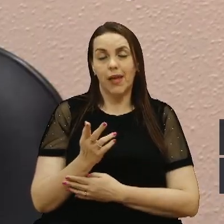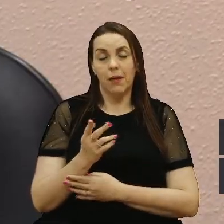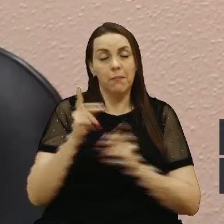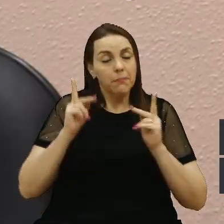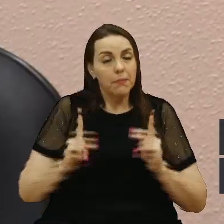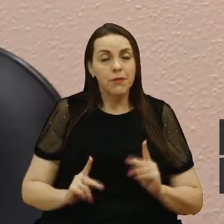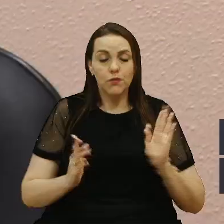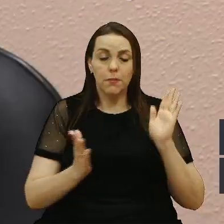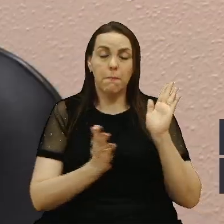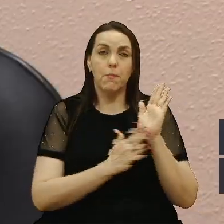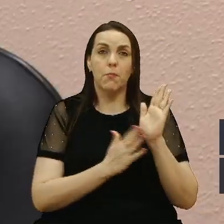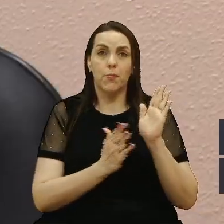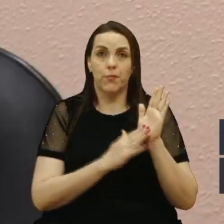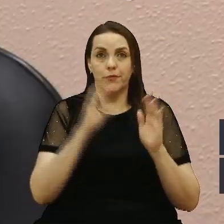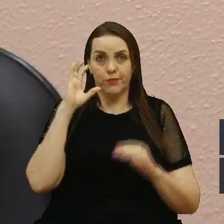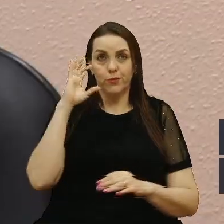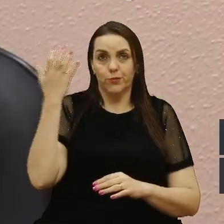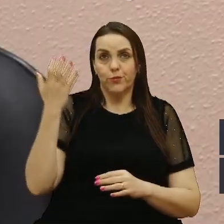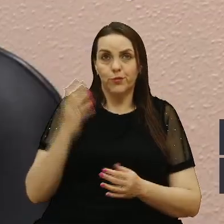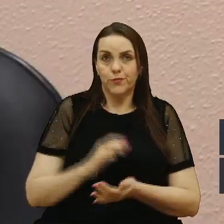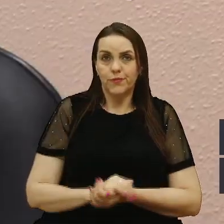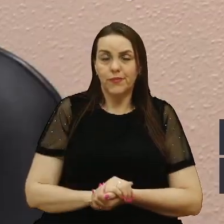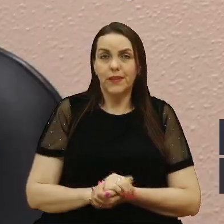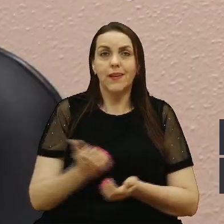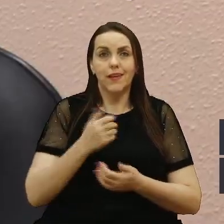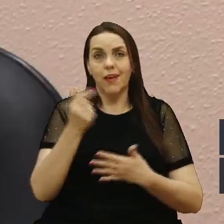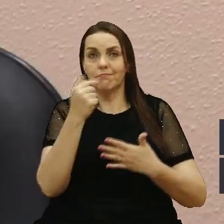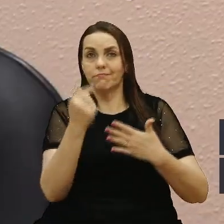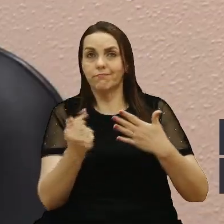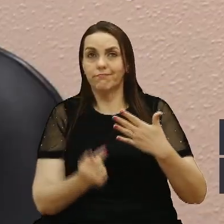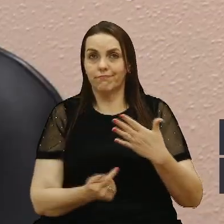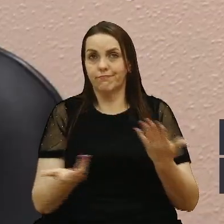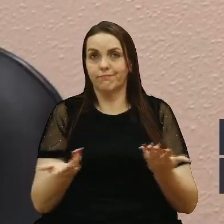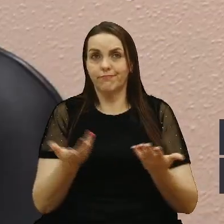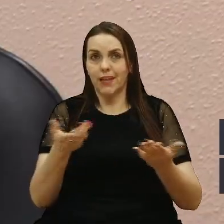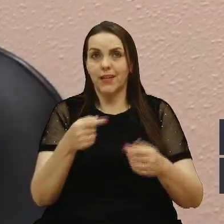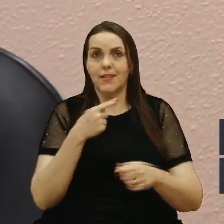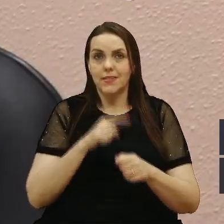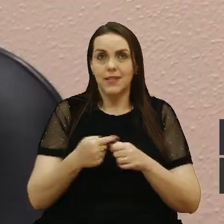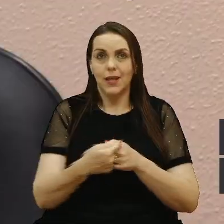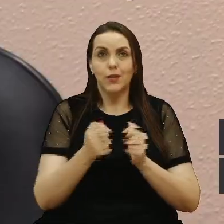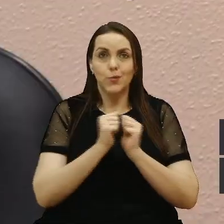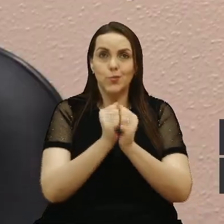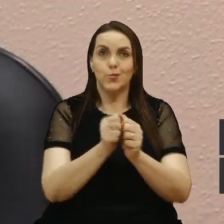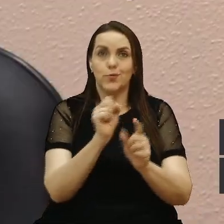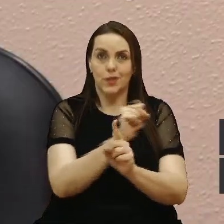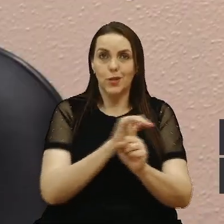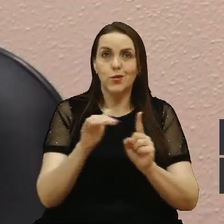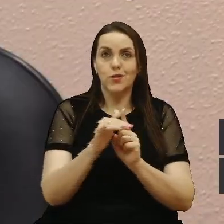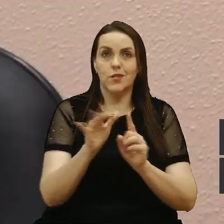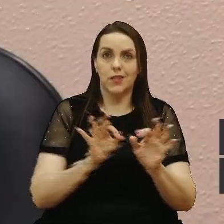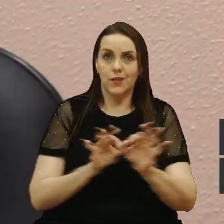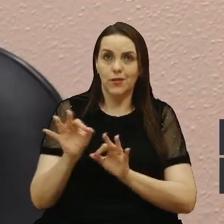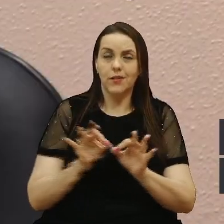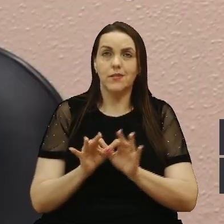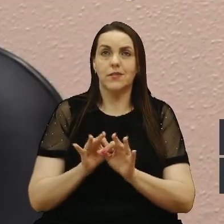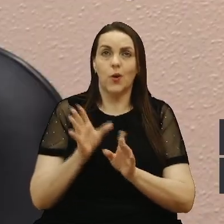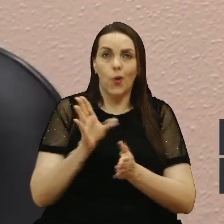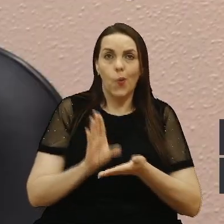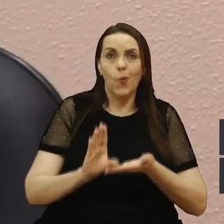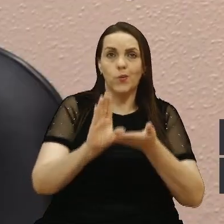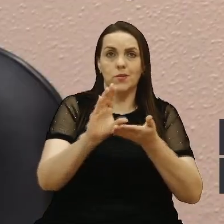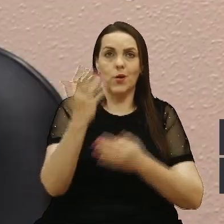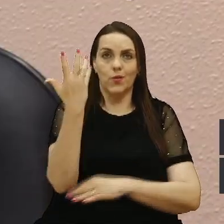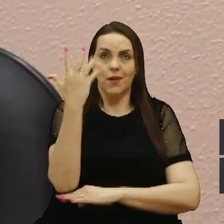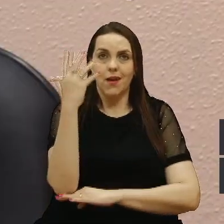né, saídas e quer apresentar alternativas para a nossa cidade junto da sociedade organizada, né, do Conselho das Árvores, das pessoas